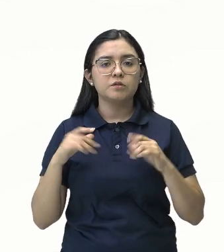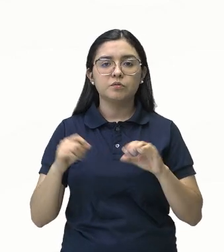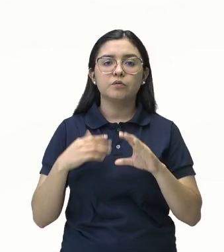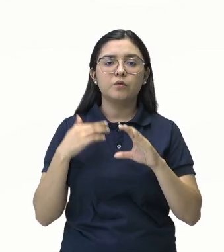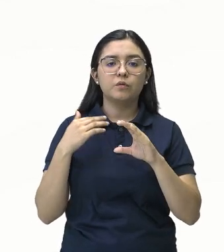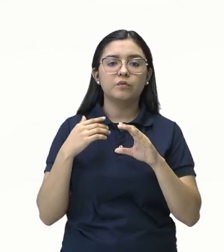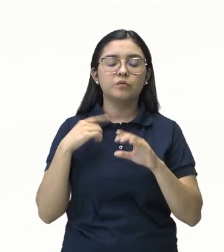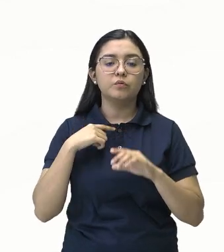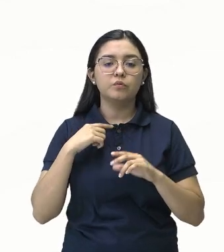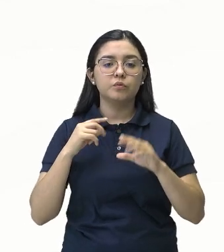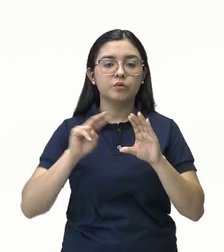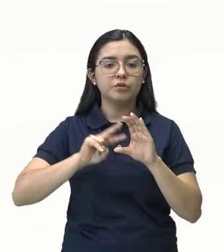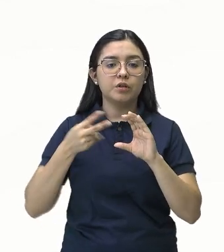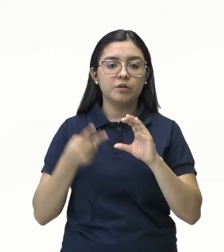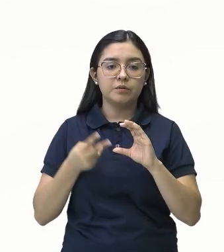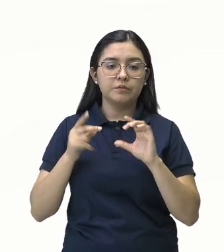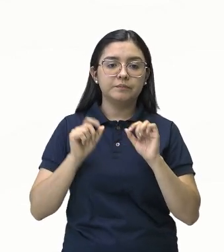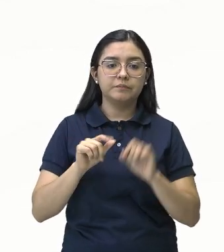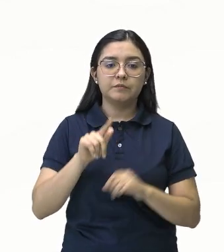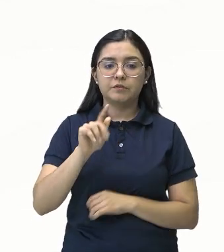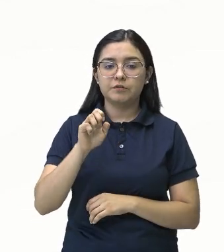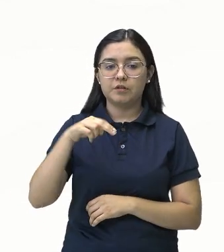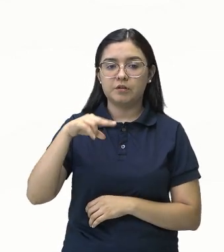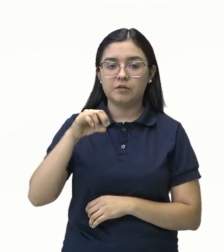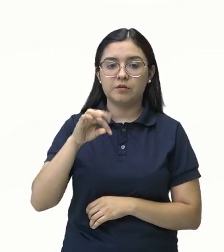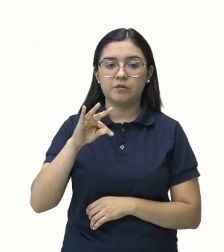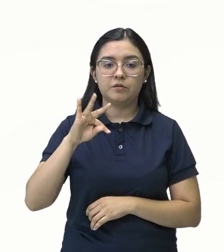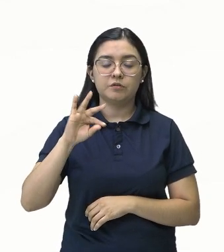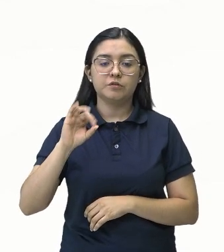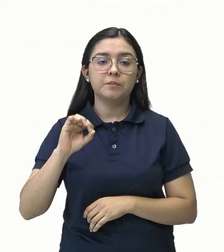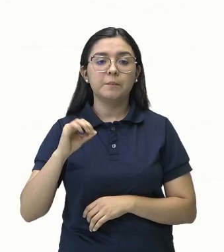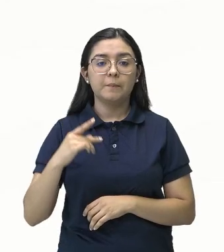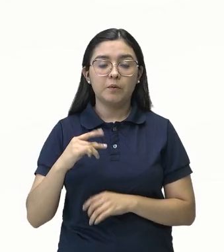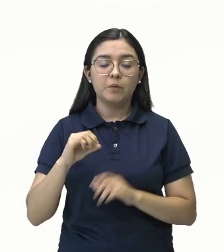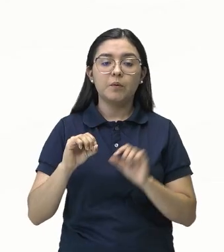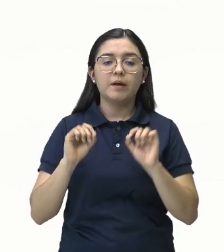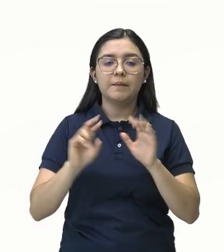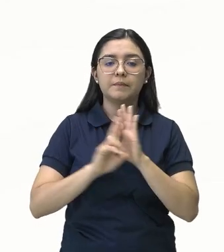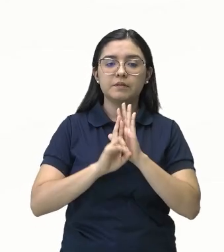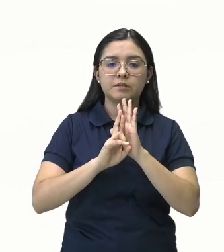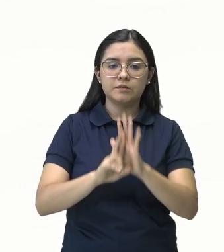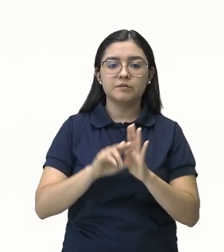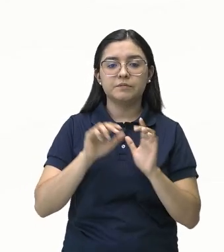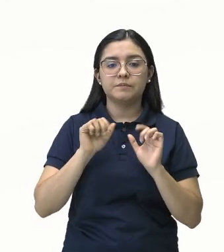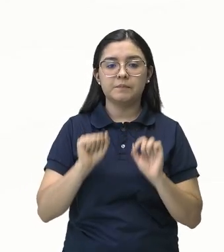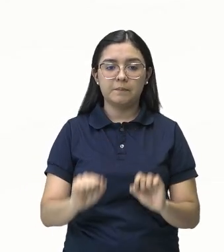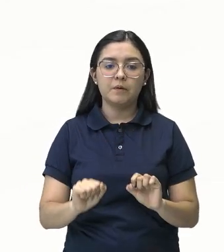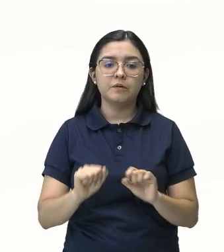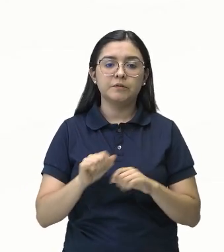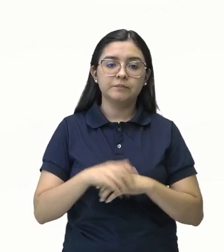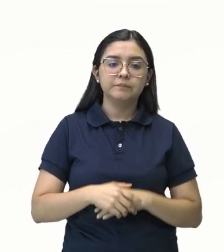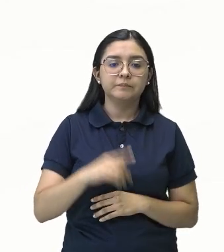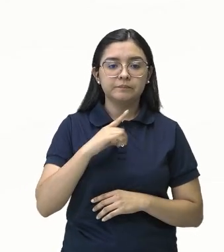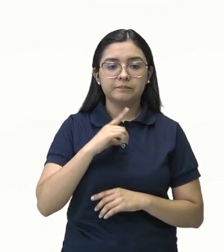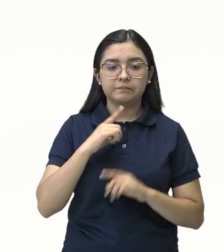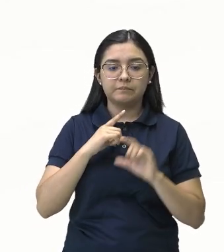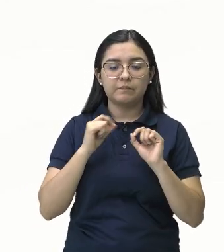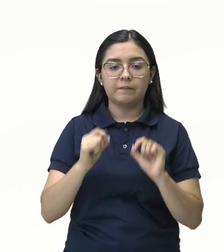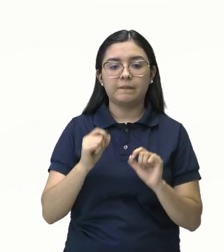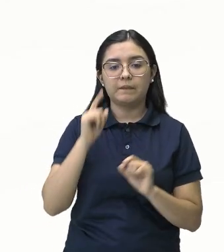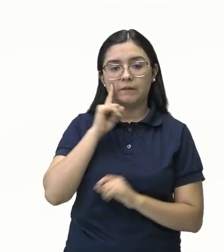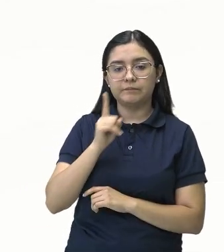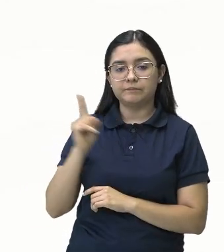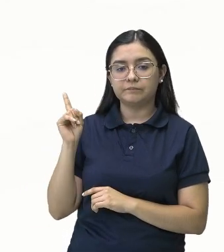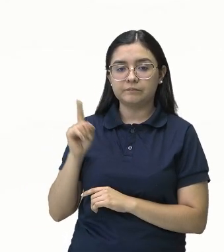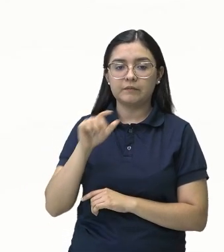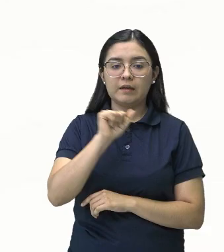que é o genótipo? É a representação dos alelos, né, que pode ser um mozigoto dominante, nesse caso aqui,